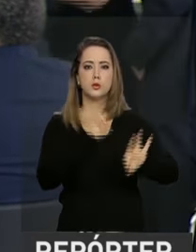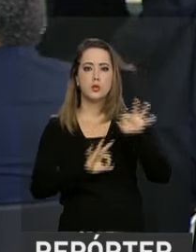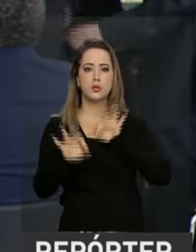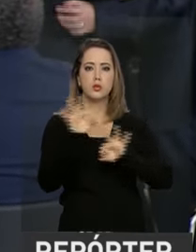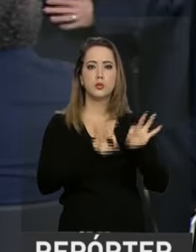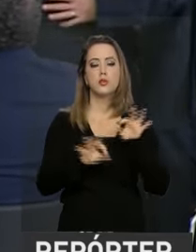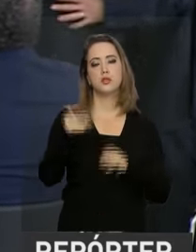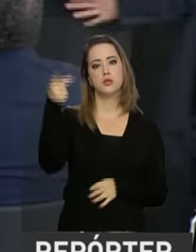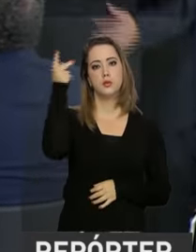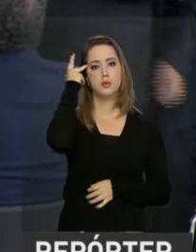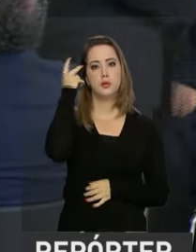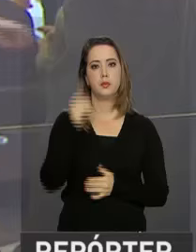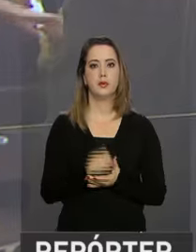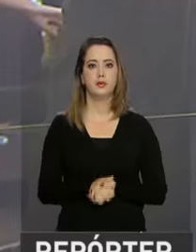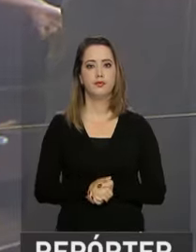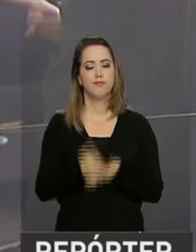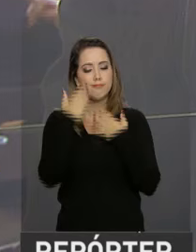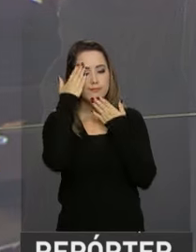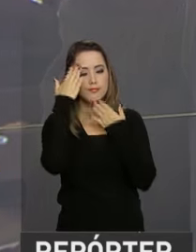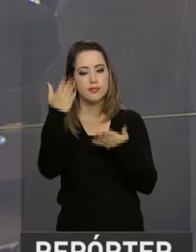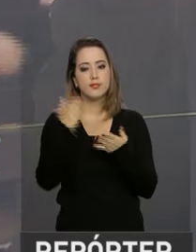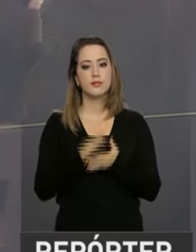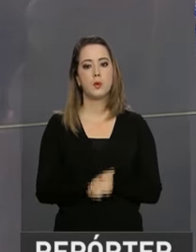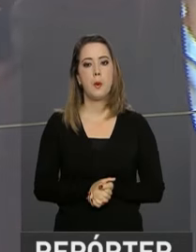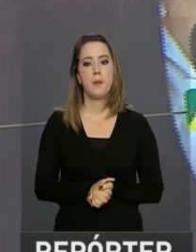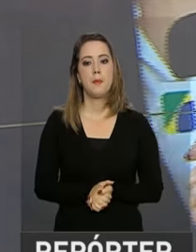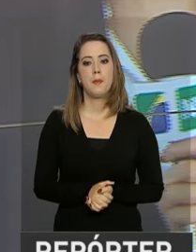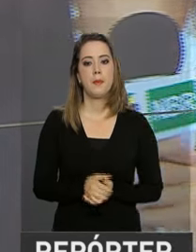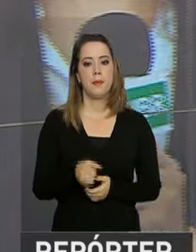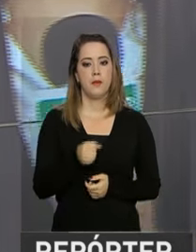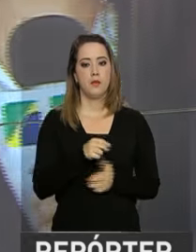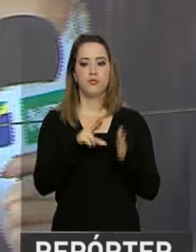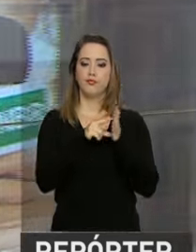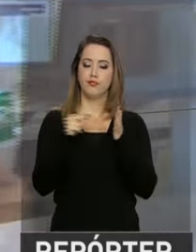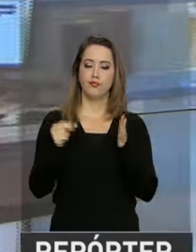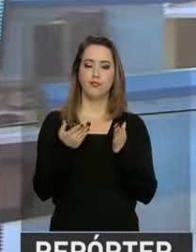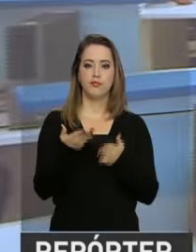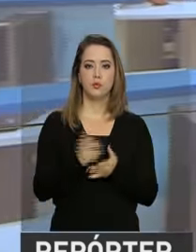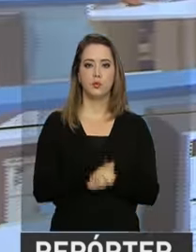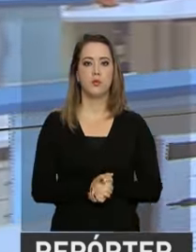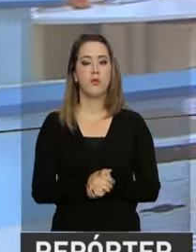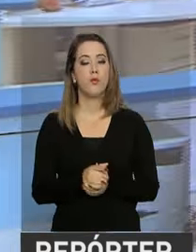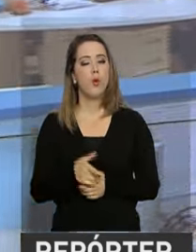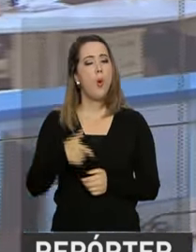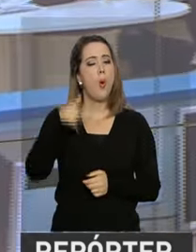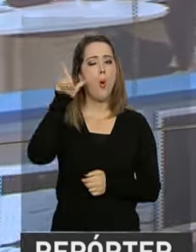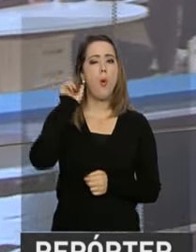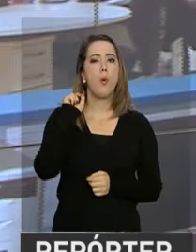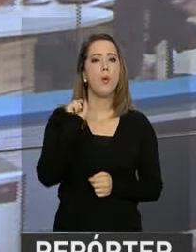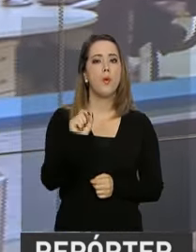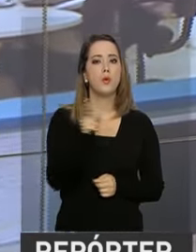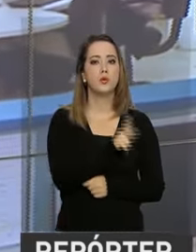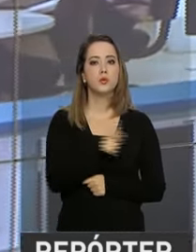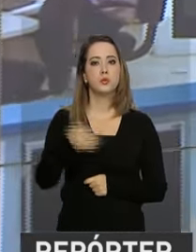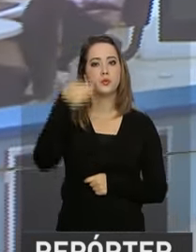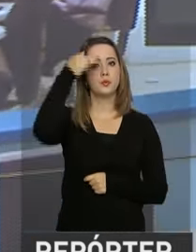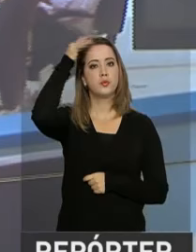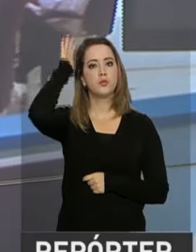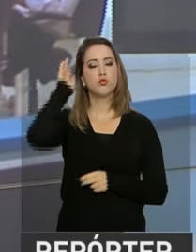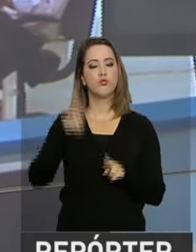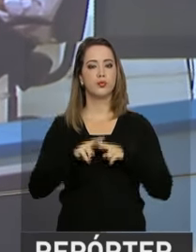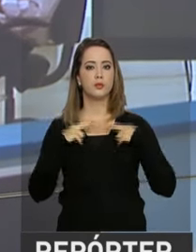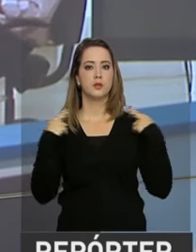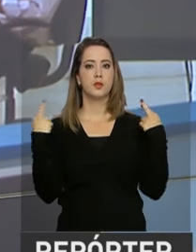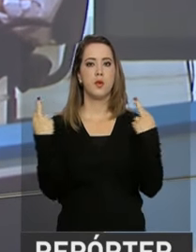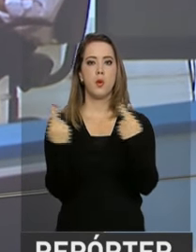de São Paulo. Jaime? Olá, muito obrigado pelas informações ao vivo, direto do Palácio do Planalto. E ontem o presidente interino Michel Temer se reuniu